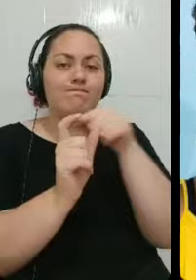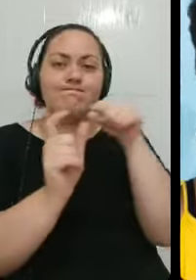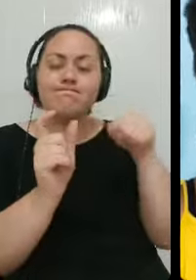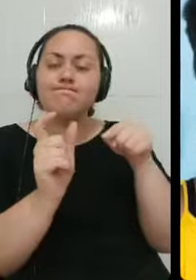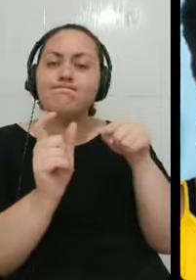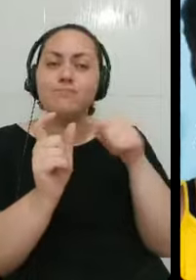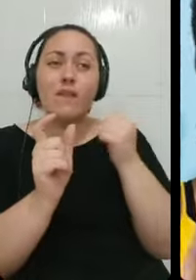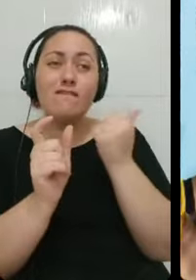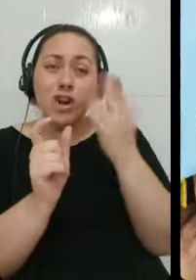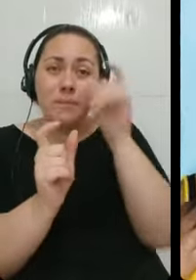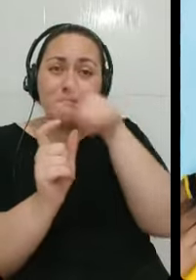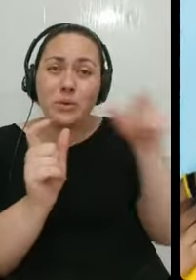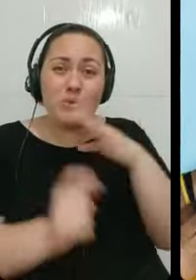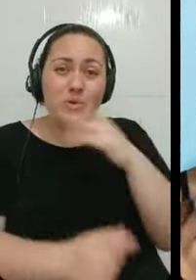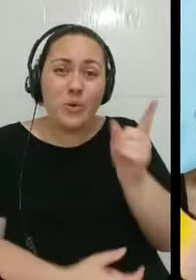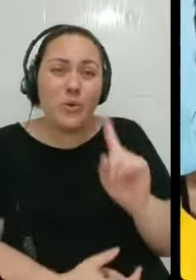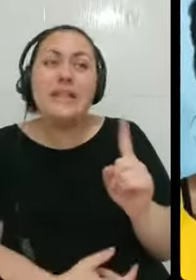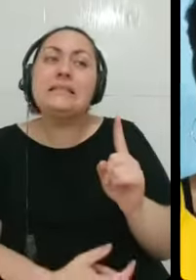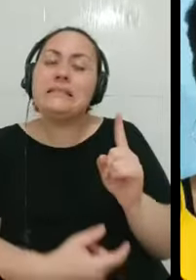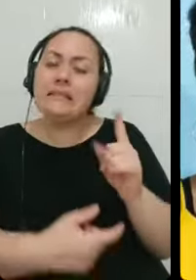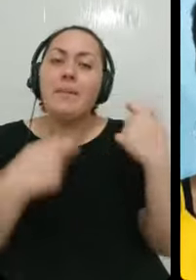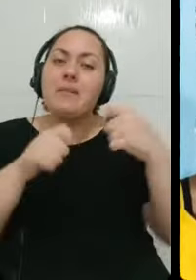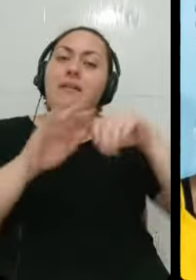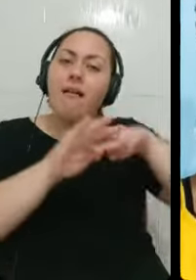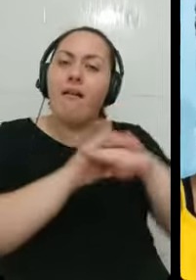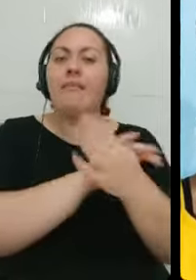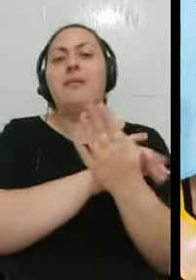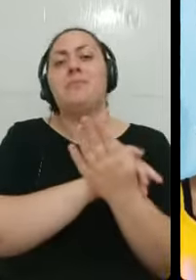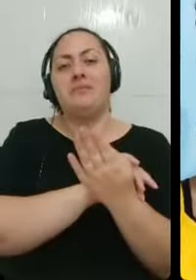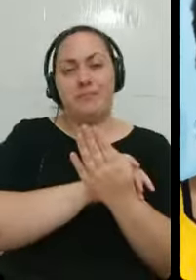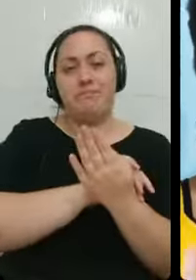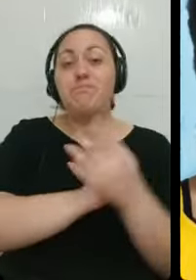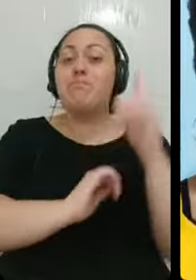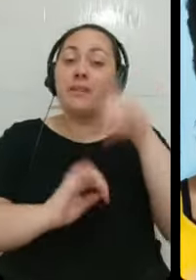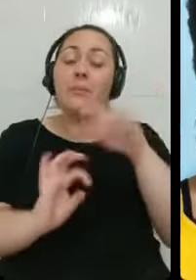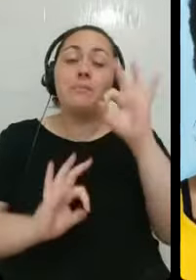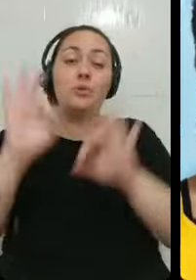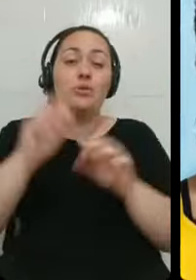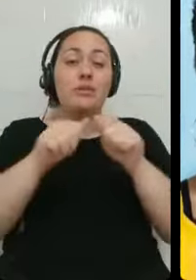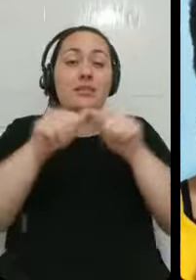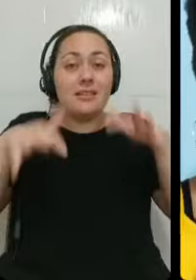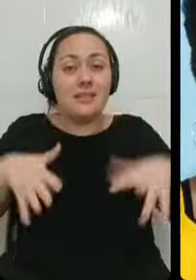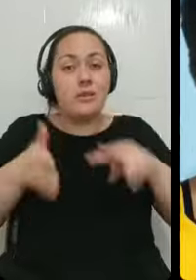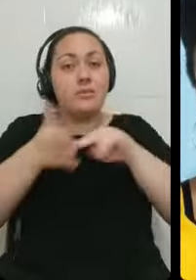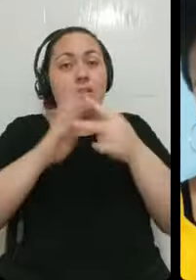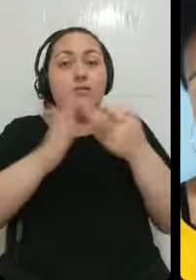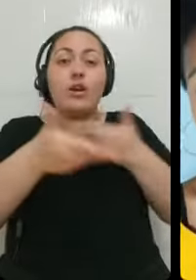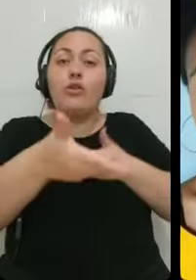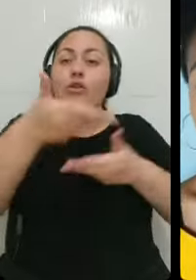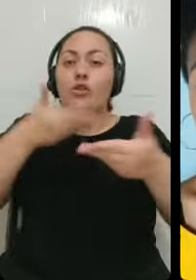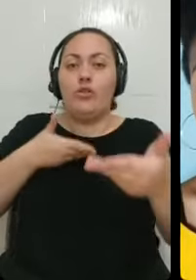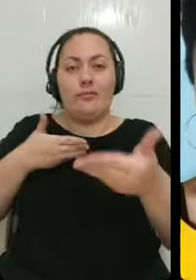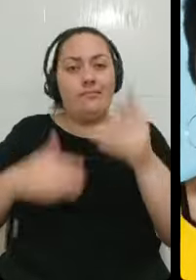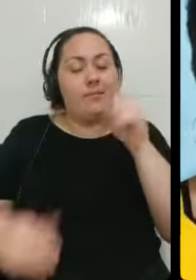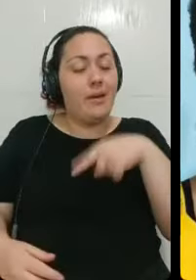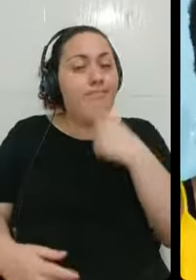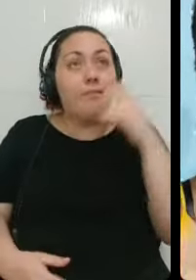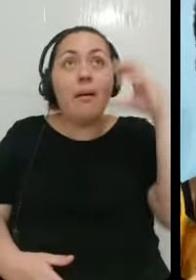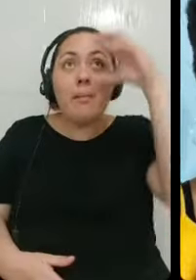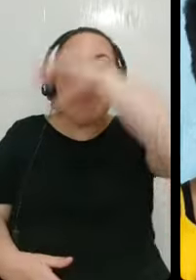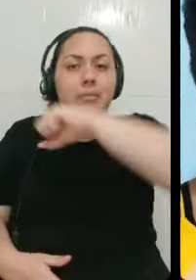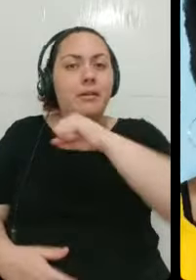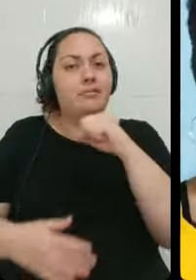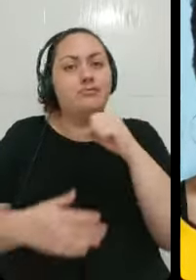é uma questão de troca, porque é um projeto de extensão. E no projeto de extensão tem muito essa questão de troca também. Tu aprende muito com as outras pessoas e também